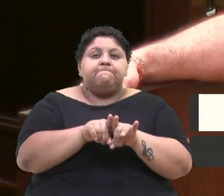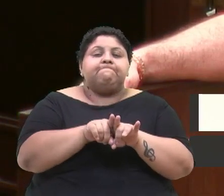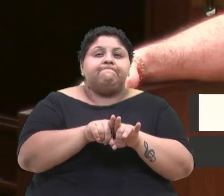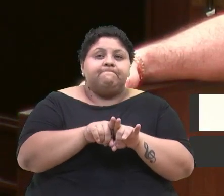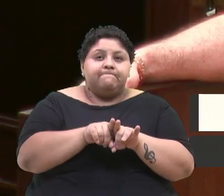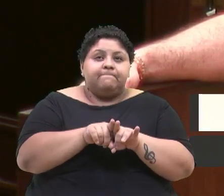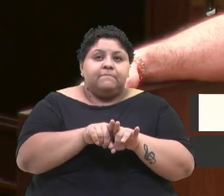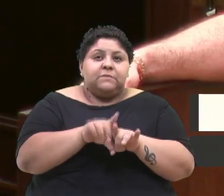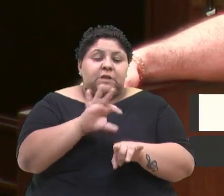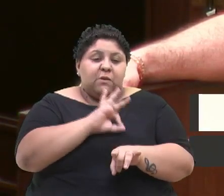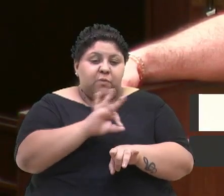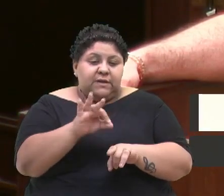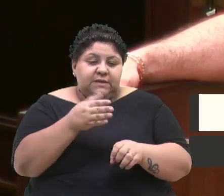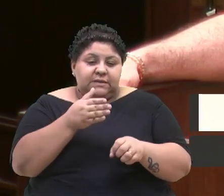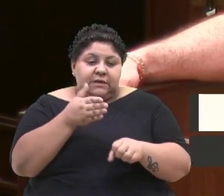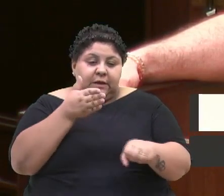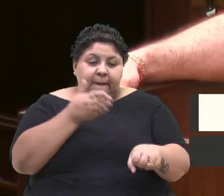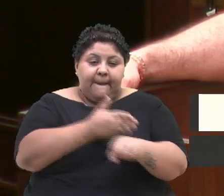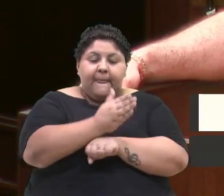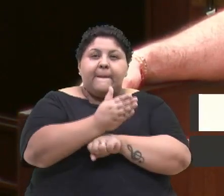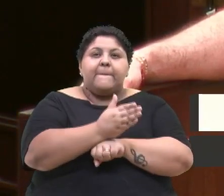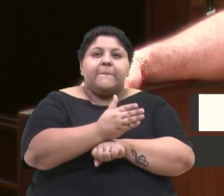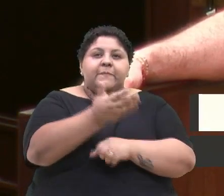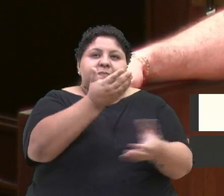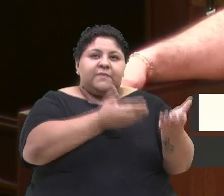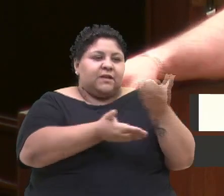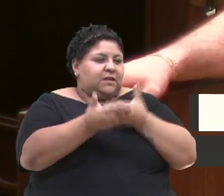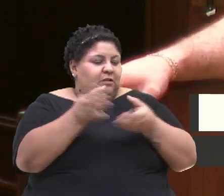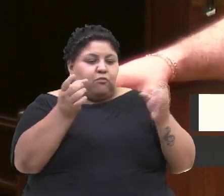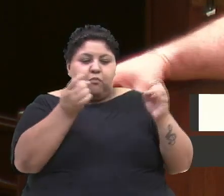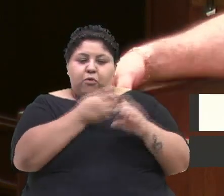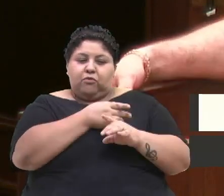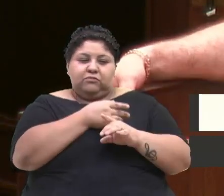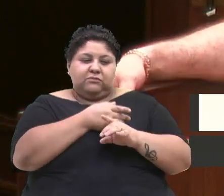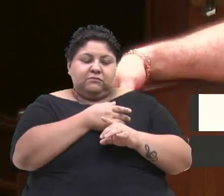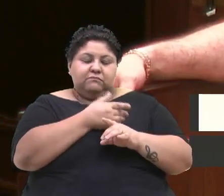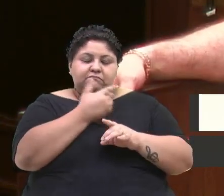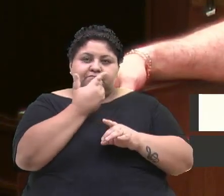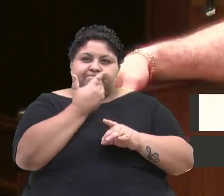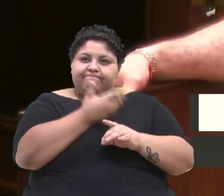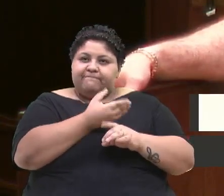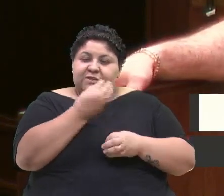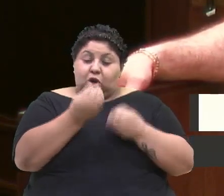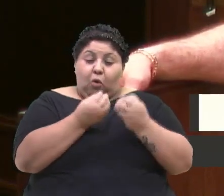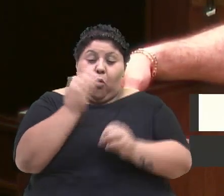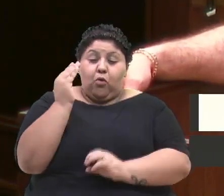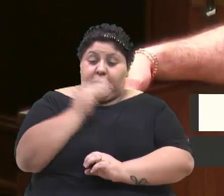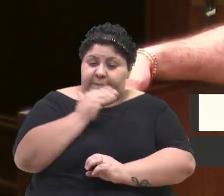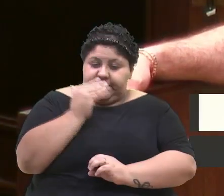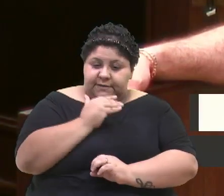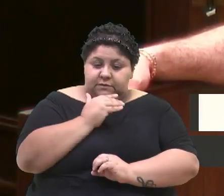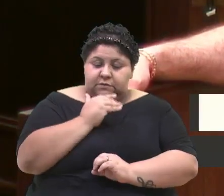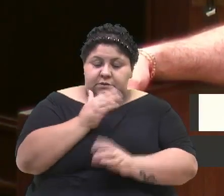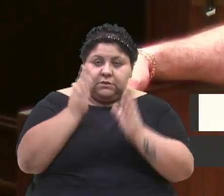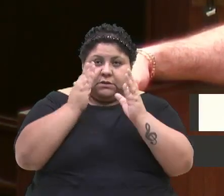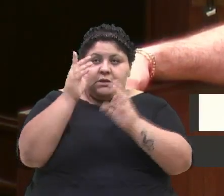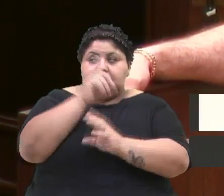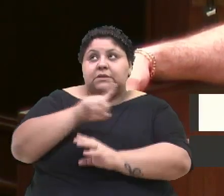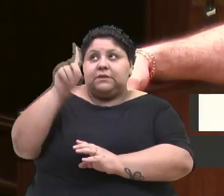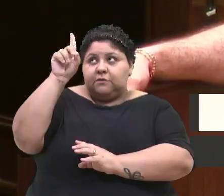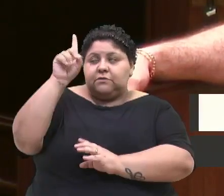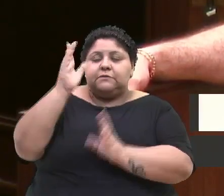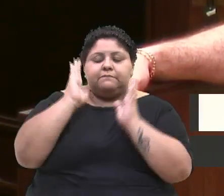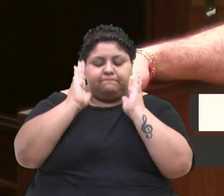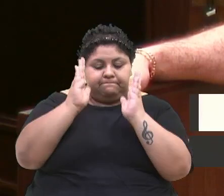participaram e atenderam prontamente essa situação com agilidade, graças ao bom Deus.